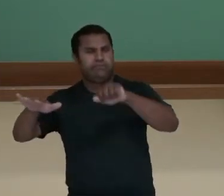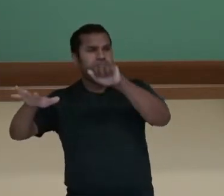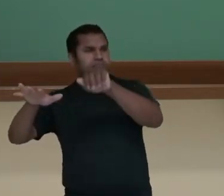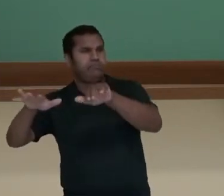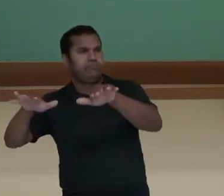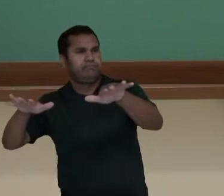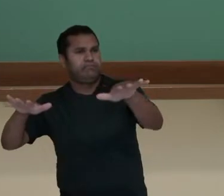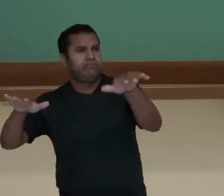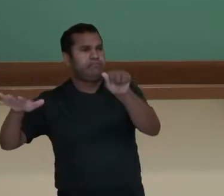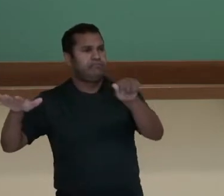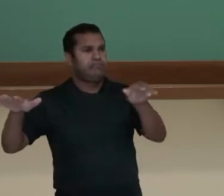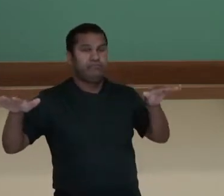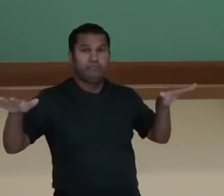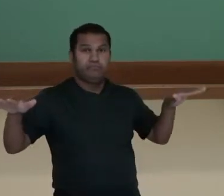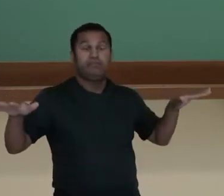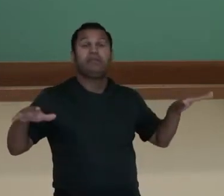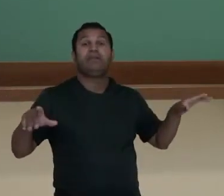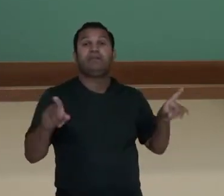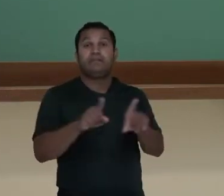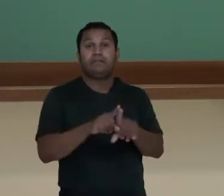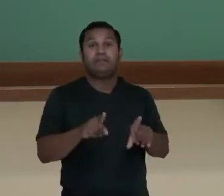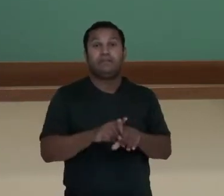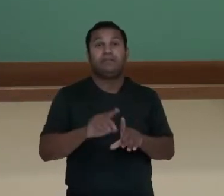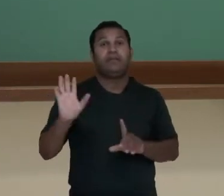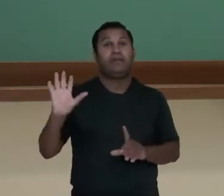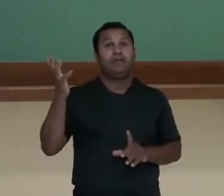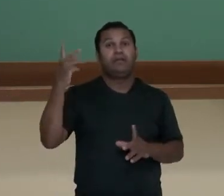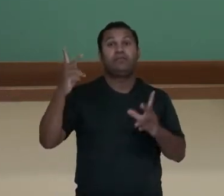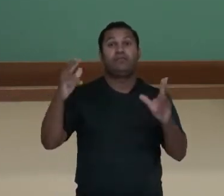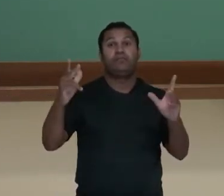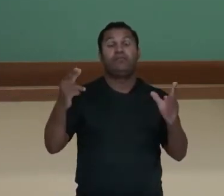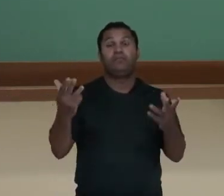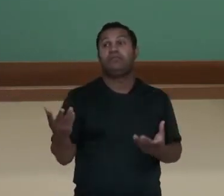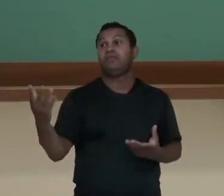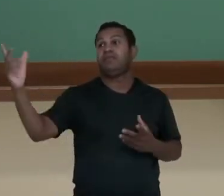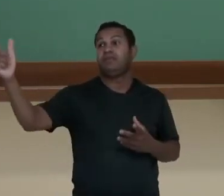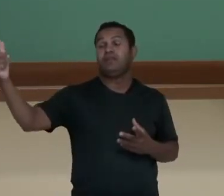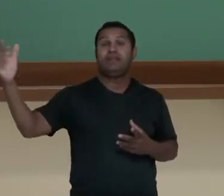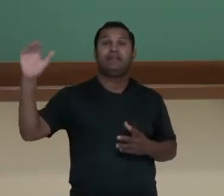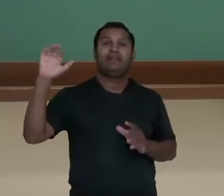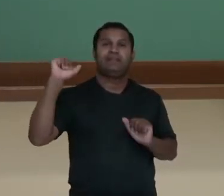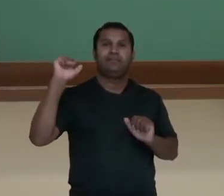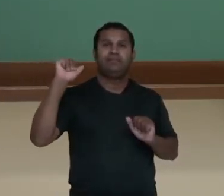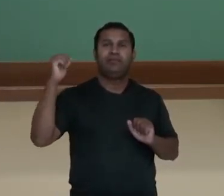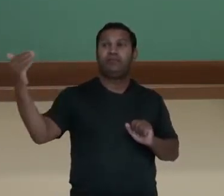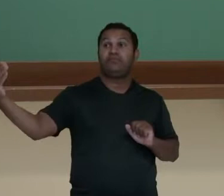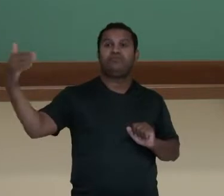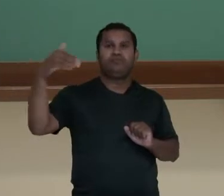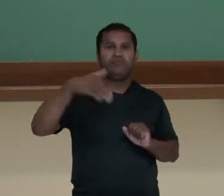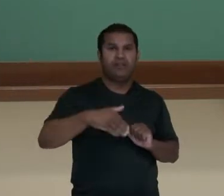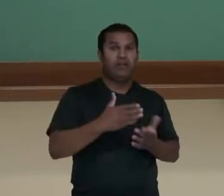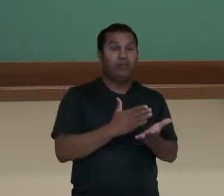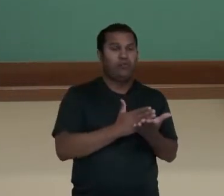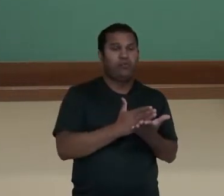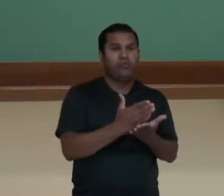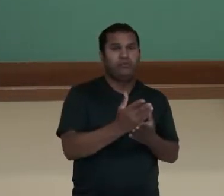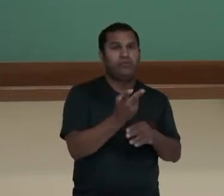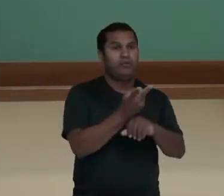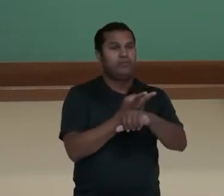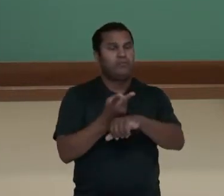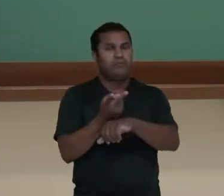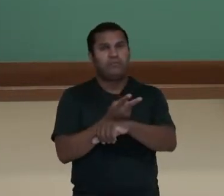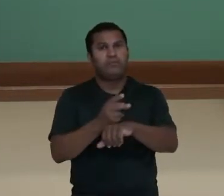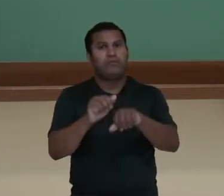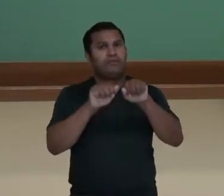espanhóis sobre os territórios que pertenciam aos astecas. E no fim da expansão formou-se, né, o que posteriormente a gente chama